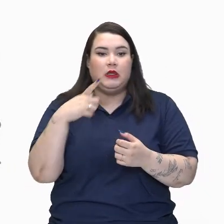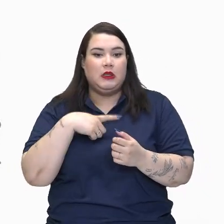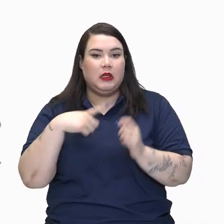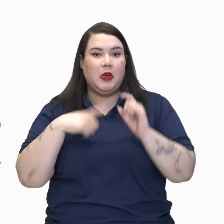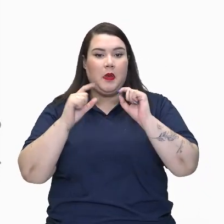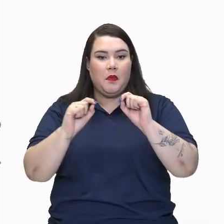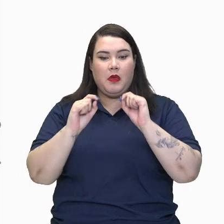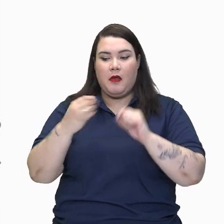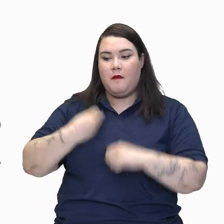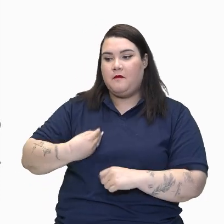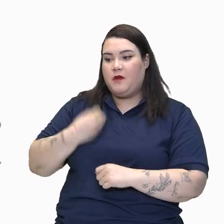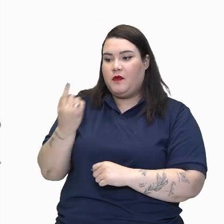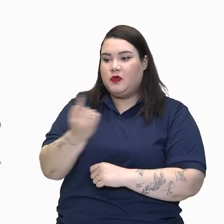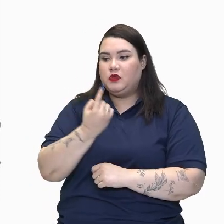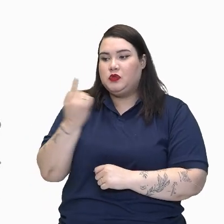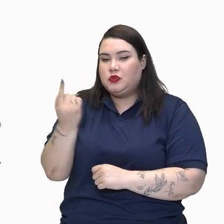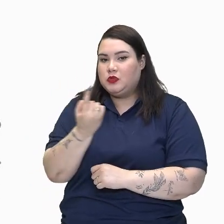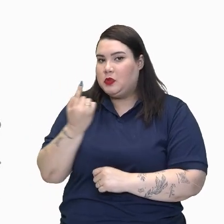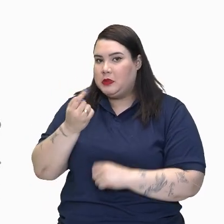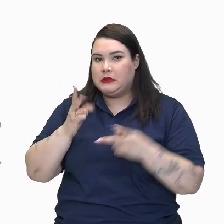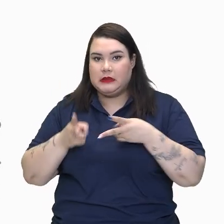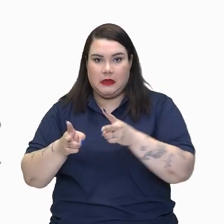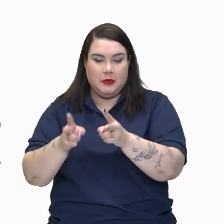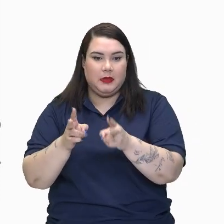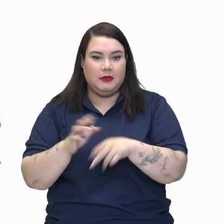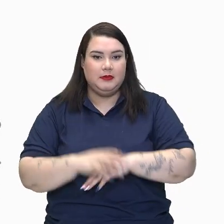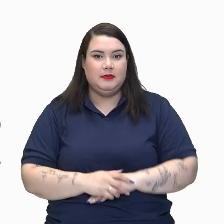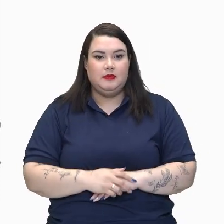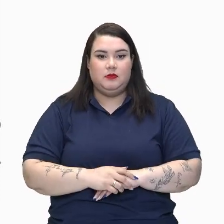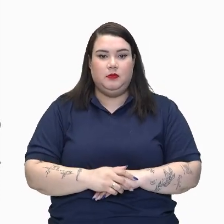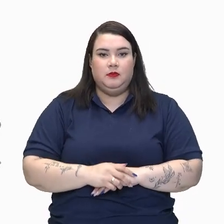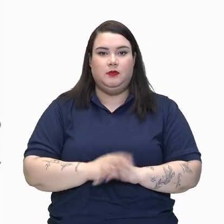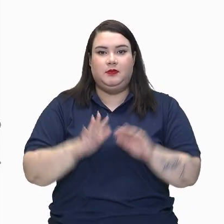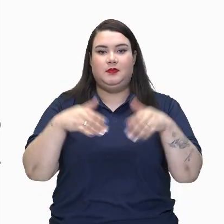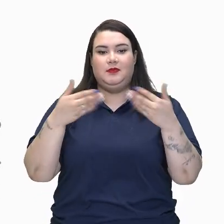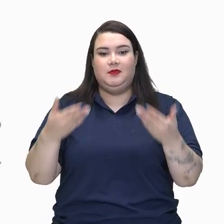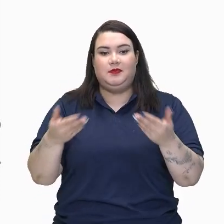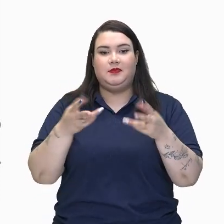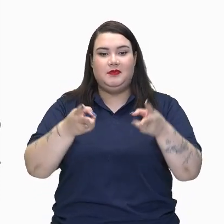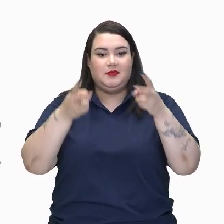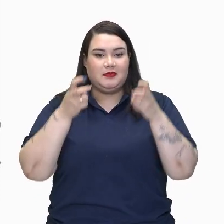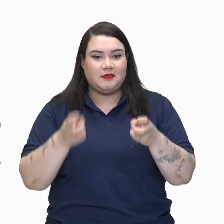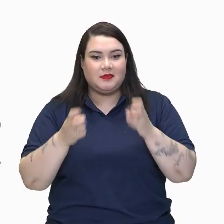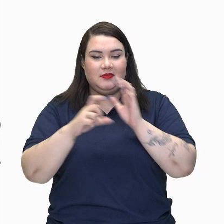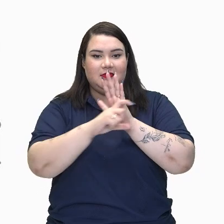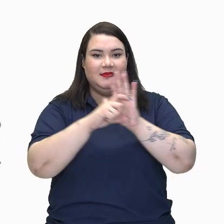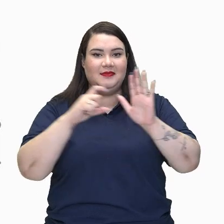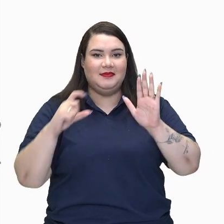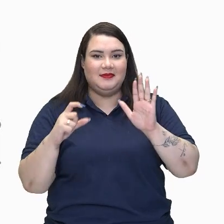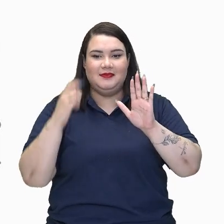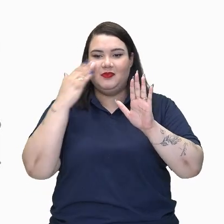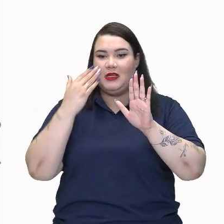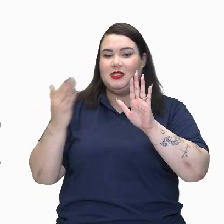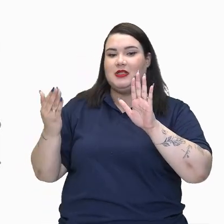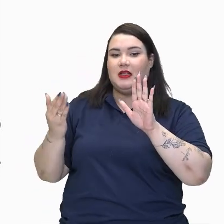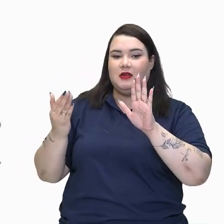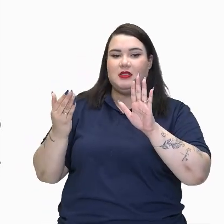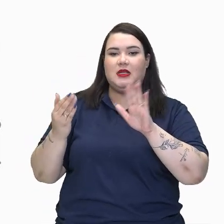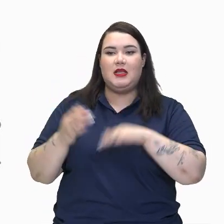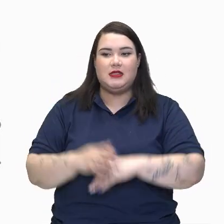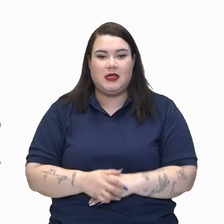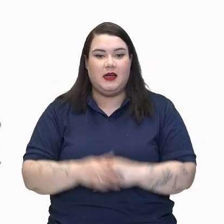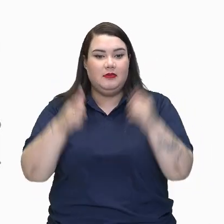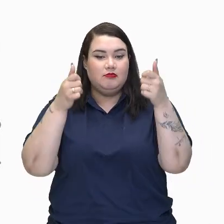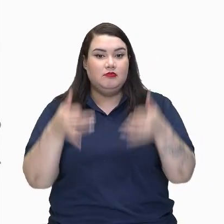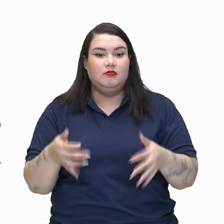frio, sapo cururu da beira do rio. Percebam esse último elemento popular, né? O sapo cururu da beira do rio, como se fosse